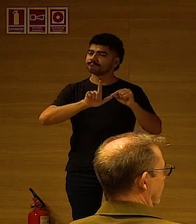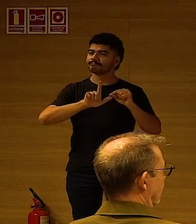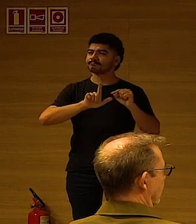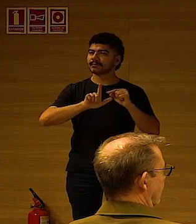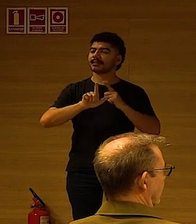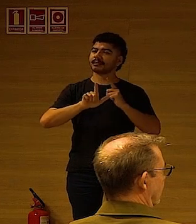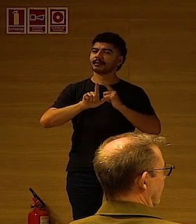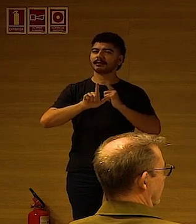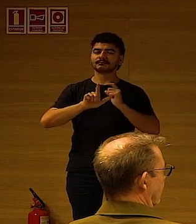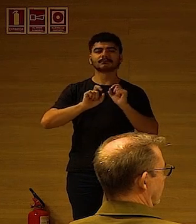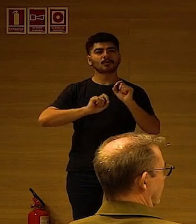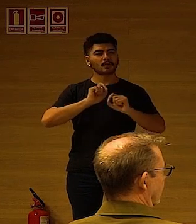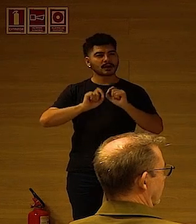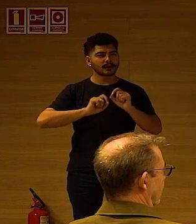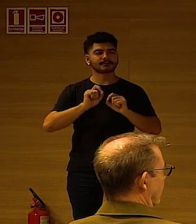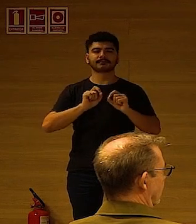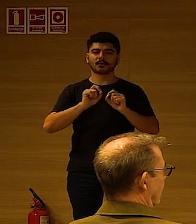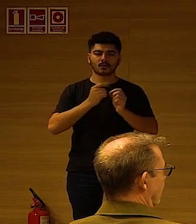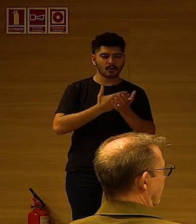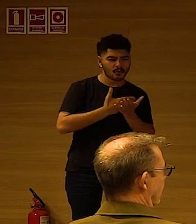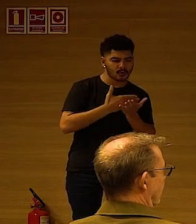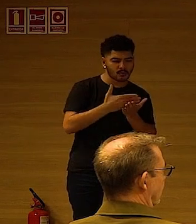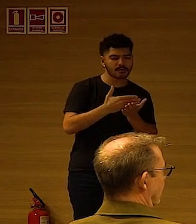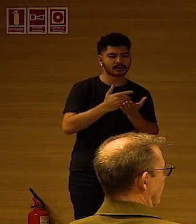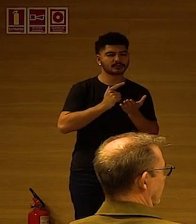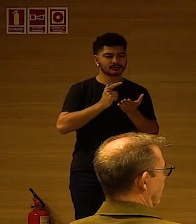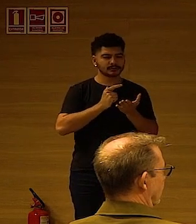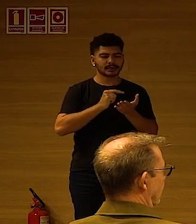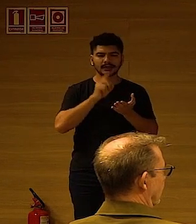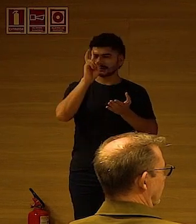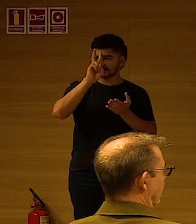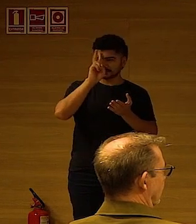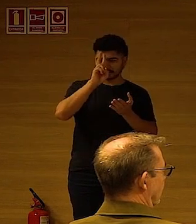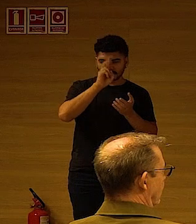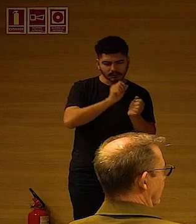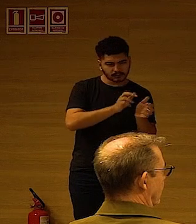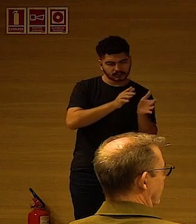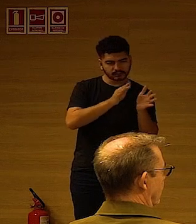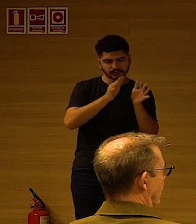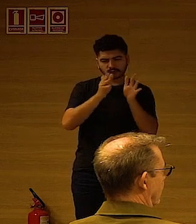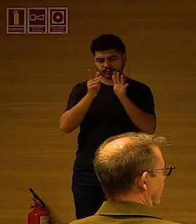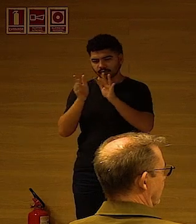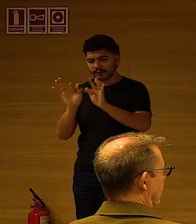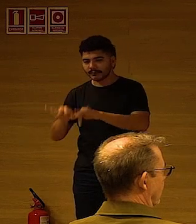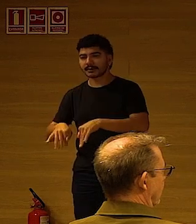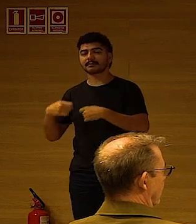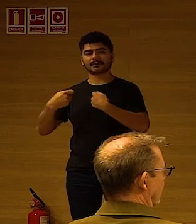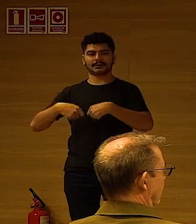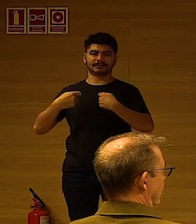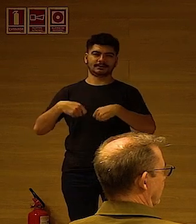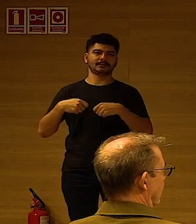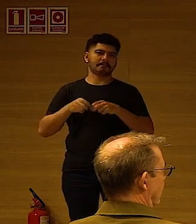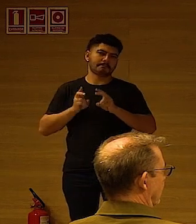estabelece justamente porque ela tem um começo, você inicia uma história e você tem que fechar. Mesmo que ela